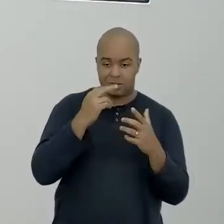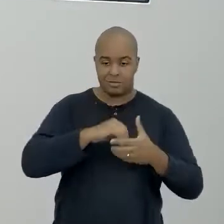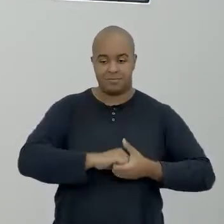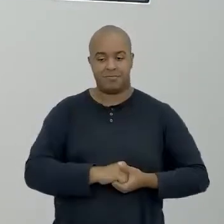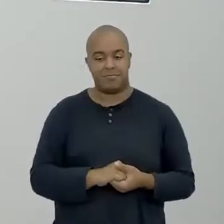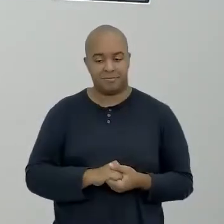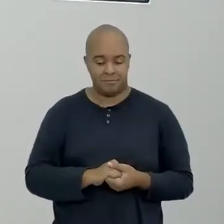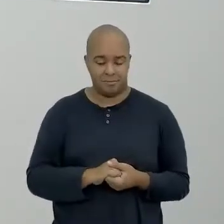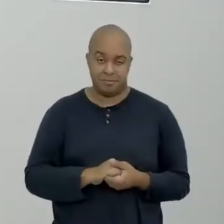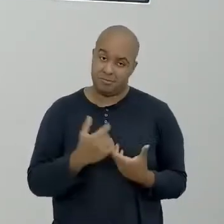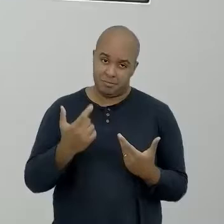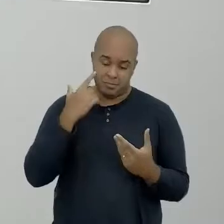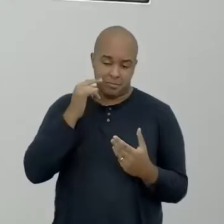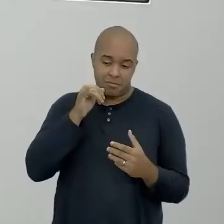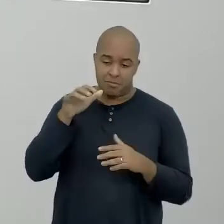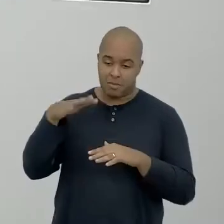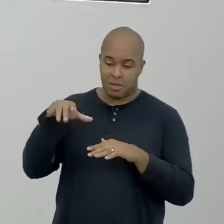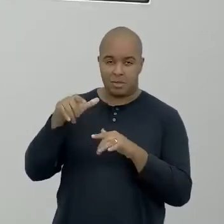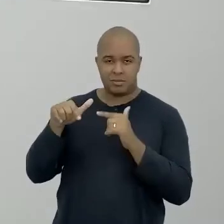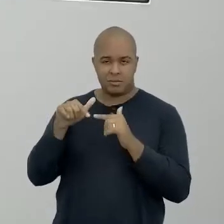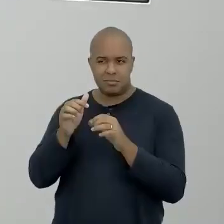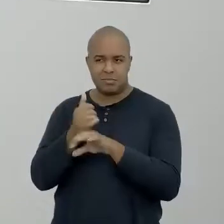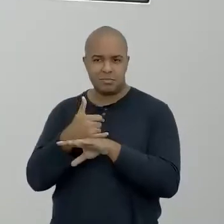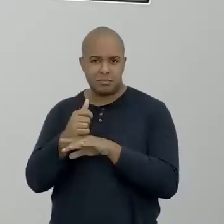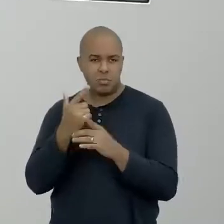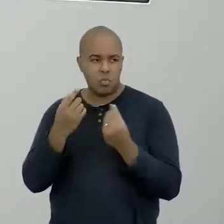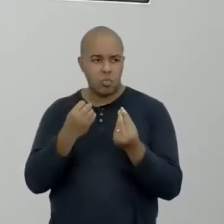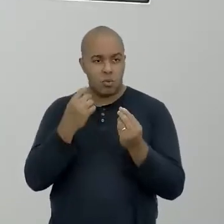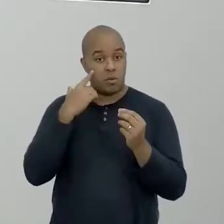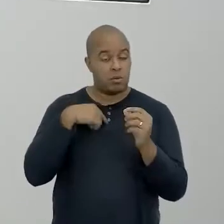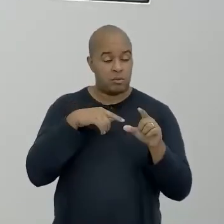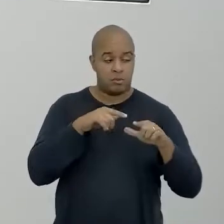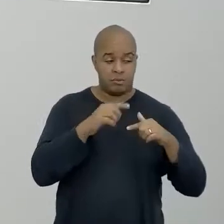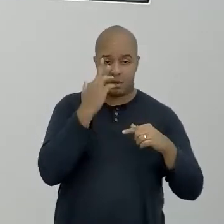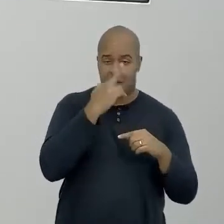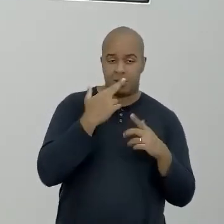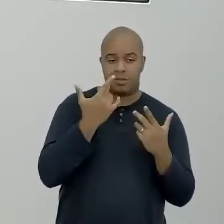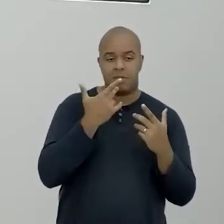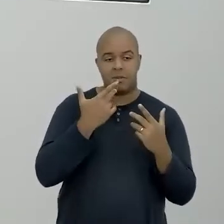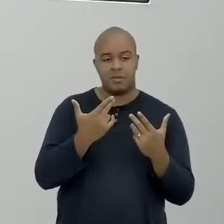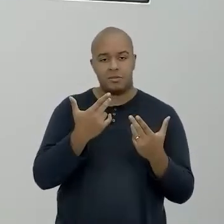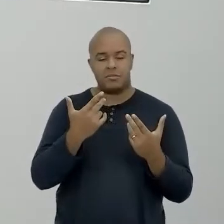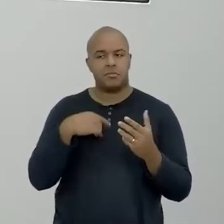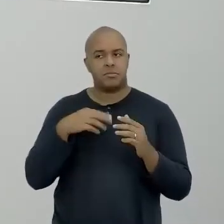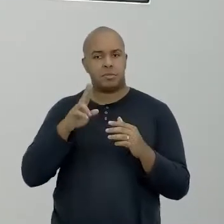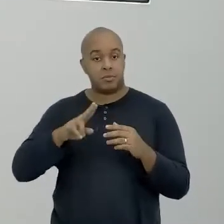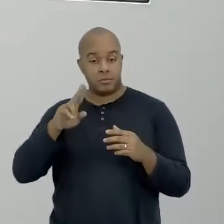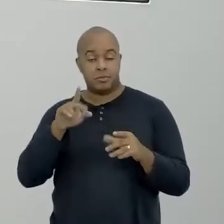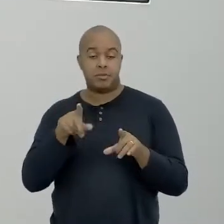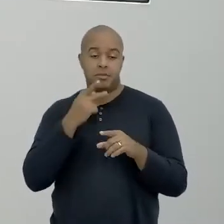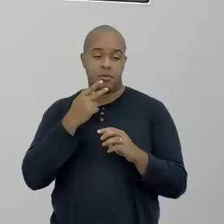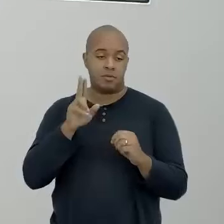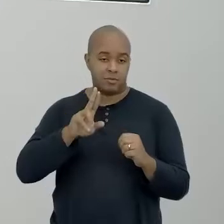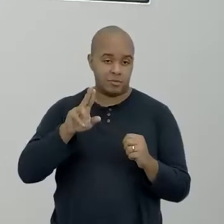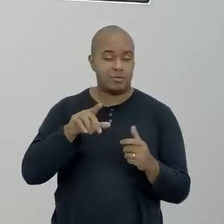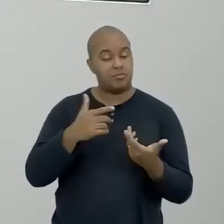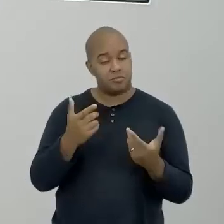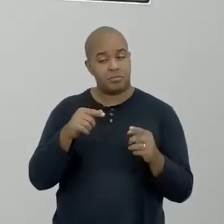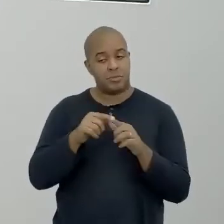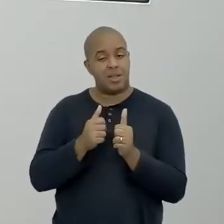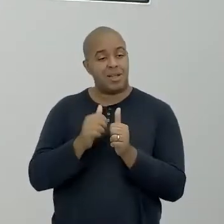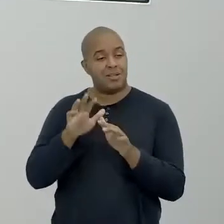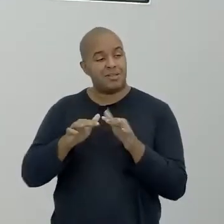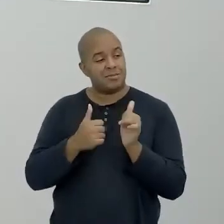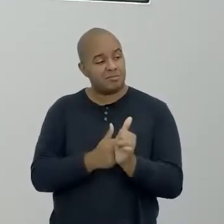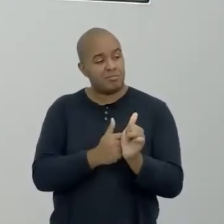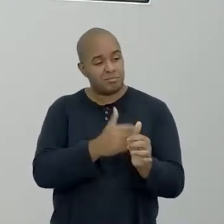né? Então, mercado de trabalho e raça. Eu falei da universidade, a universidade encaminha